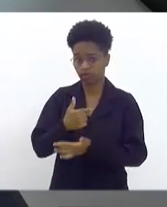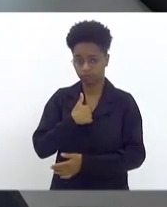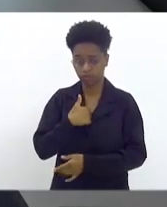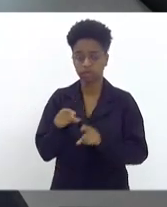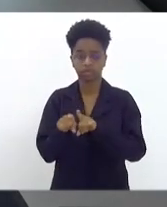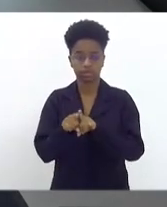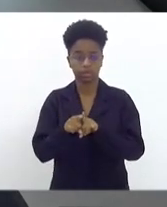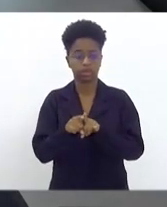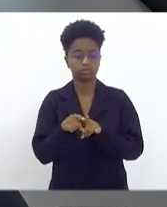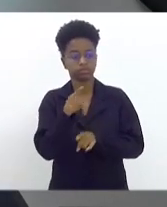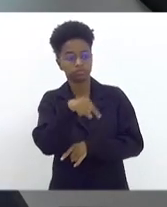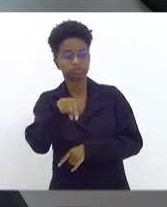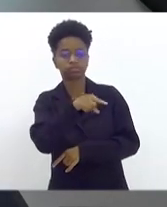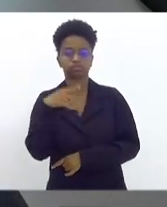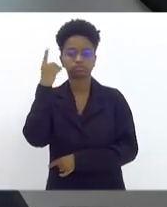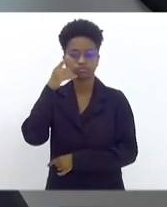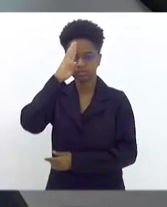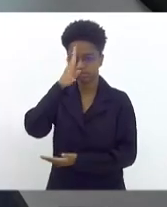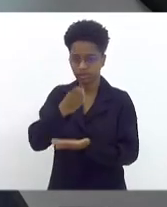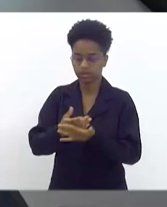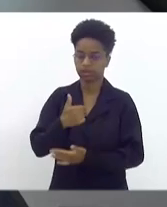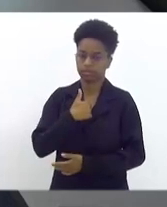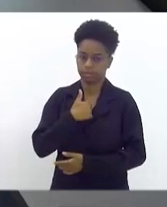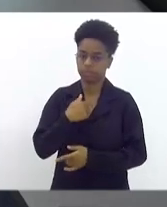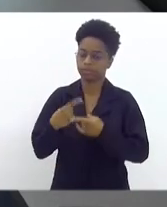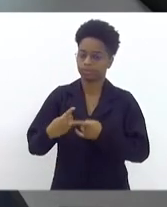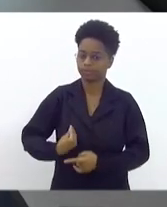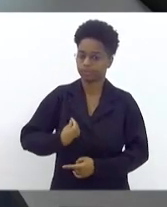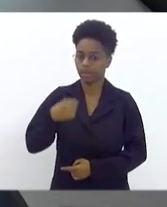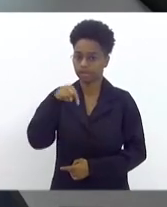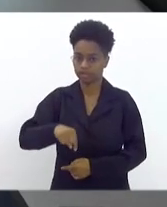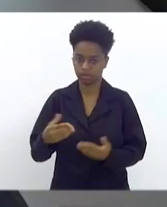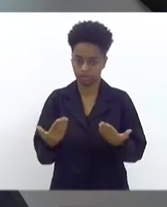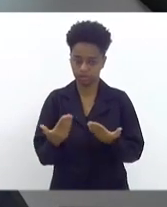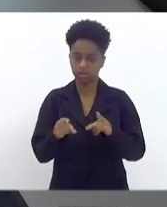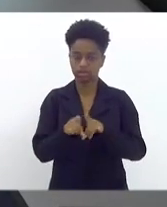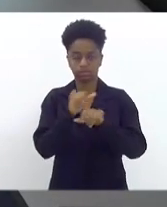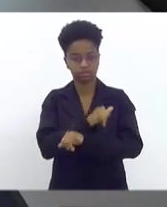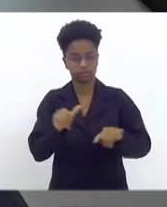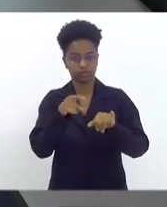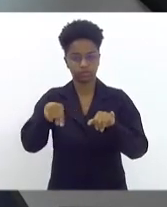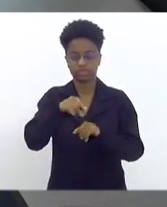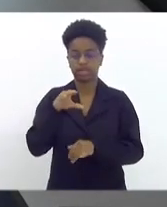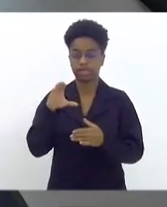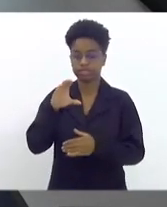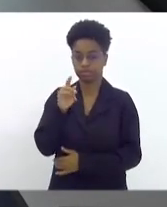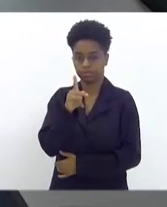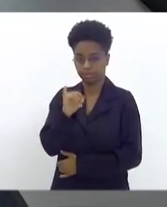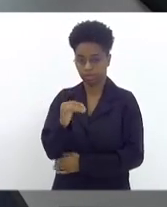confiança também dos nobres deputados que aqui se fazem presentes, dizer que essa CPI